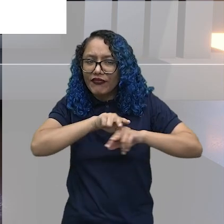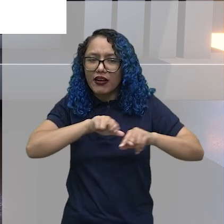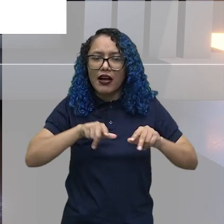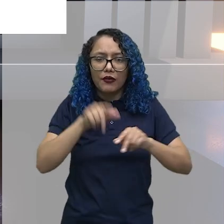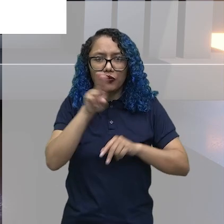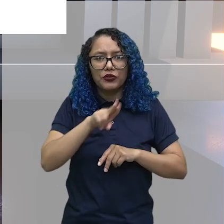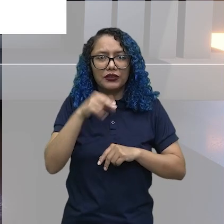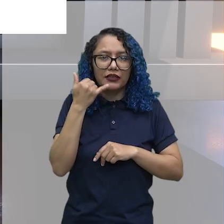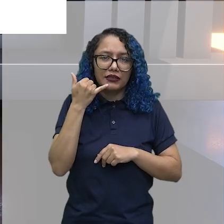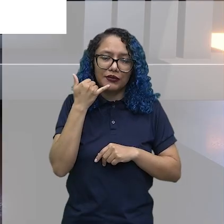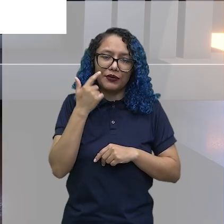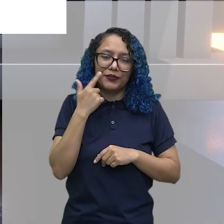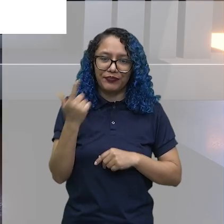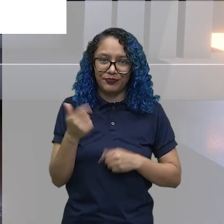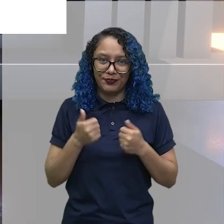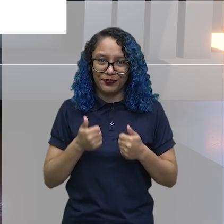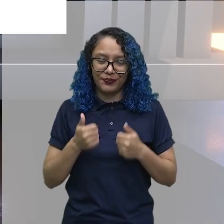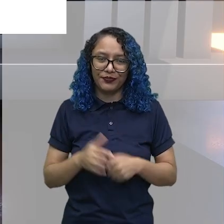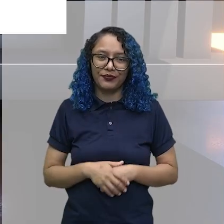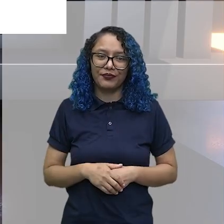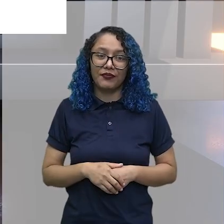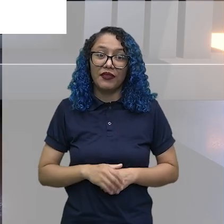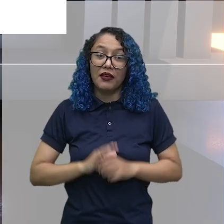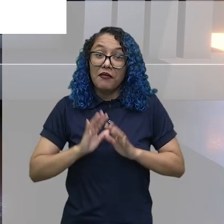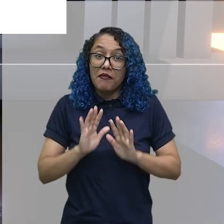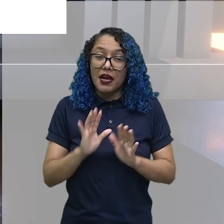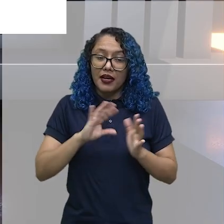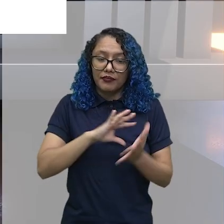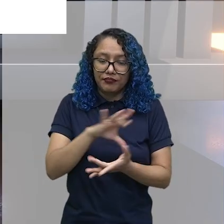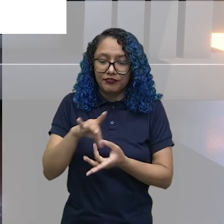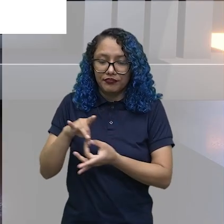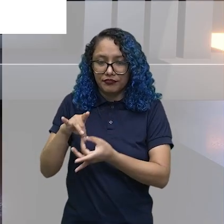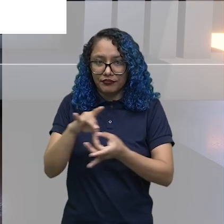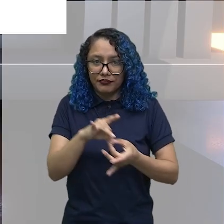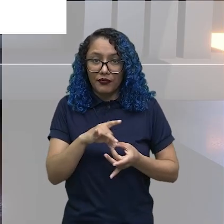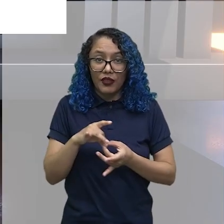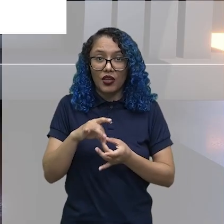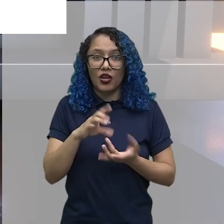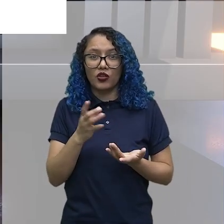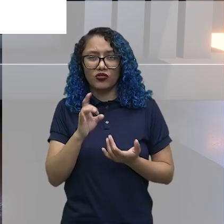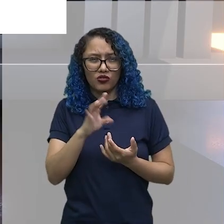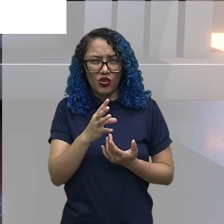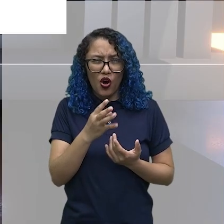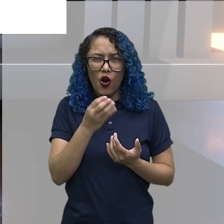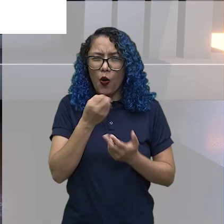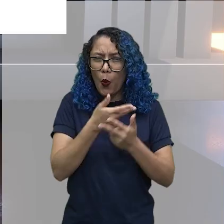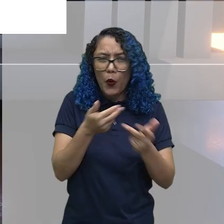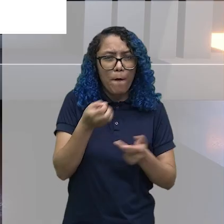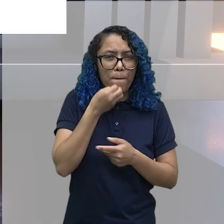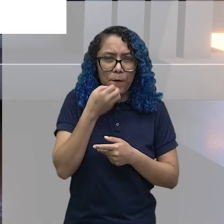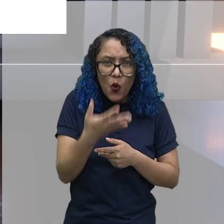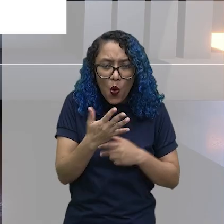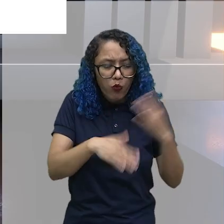esses telefones, certo? Bem, mas a globalização não trouxe só avanços,